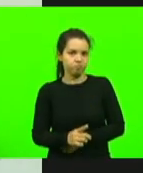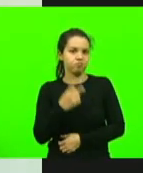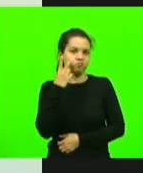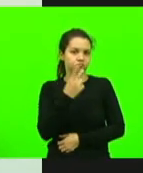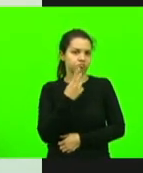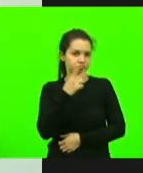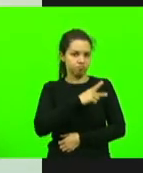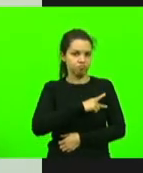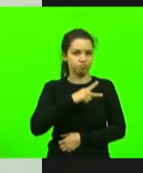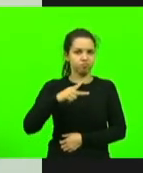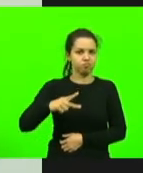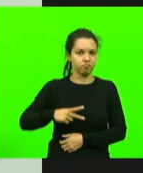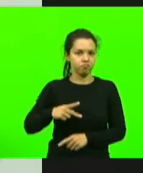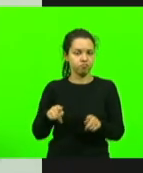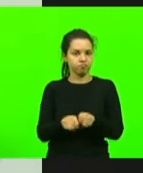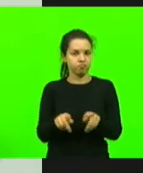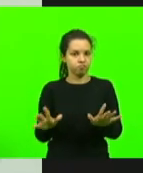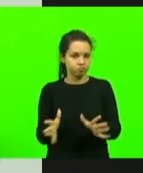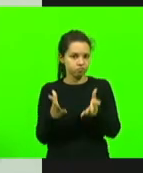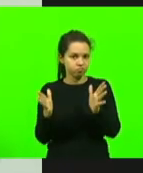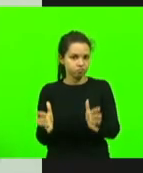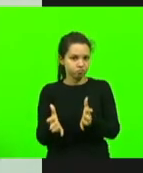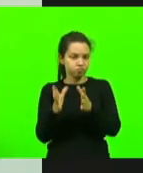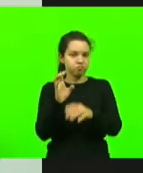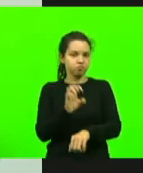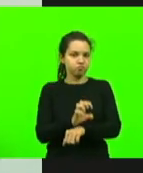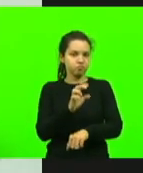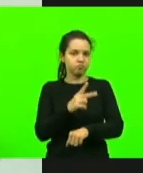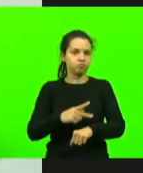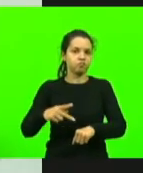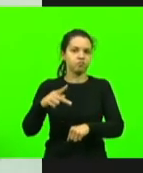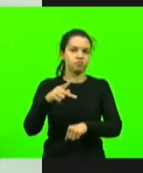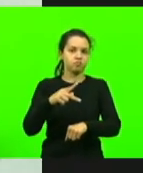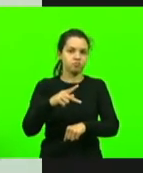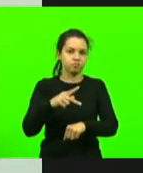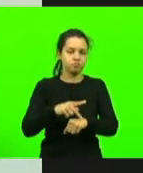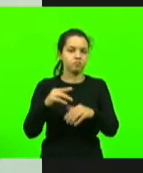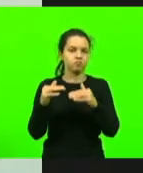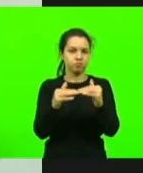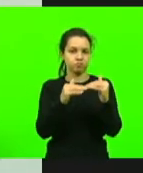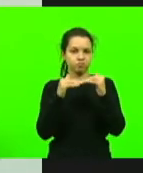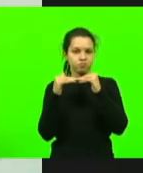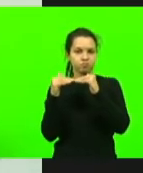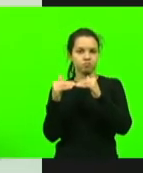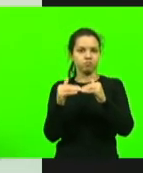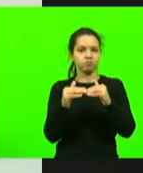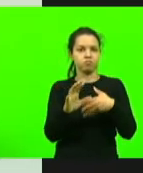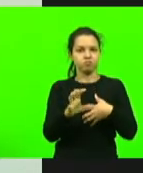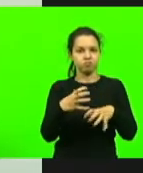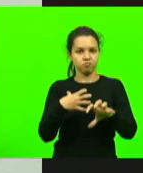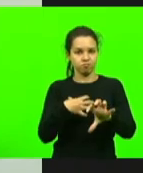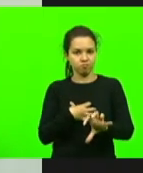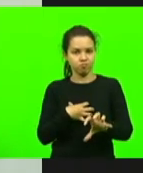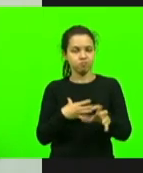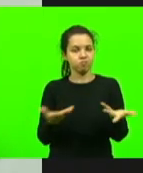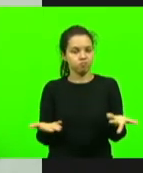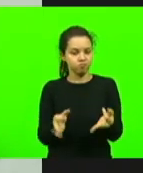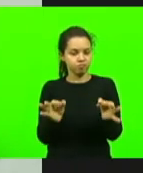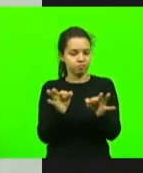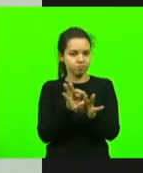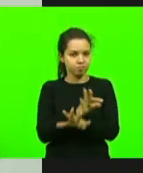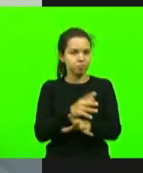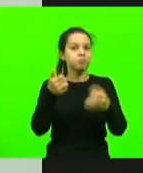políticas públicas e de indução de um estado e de um país mais igual mais Solitário eu termino aqui